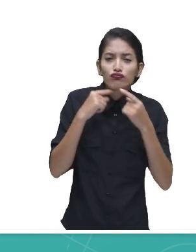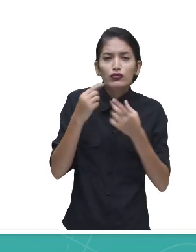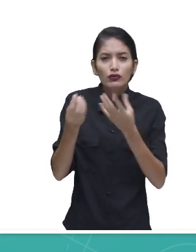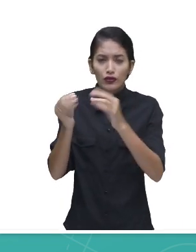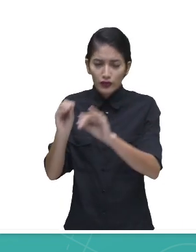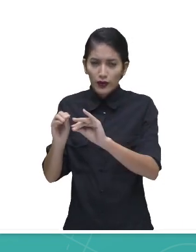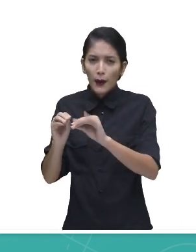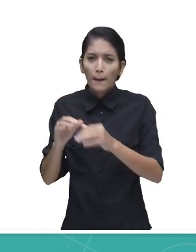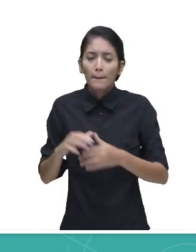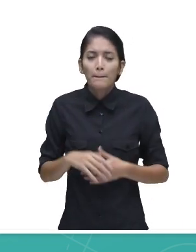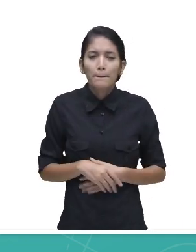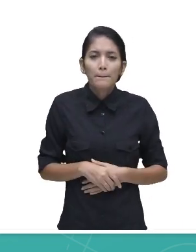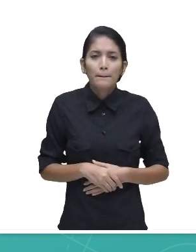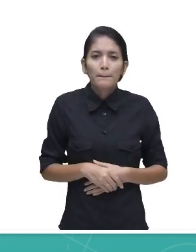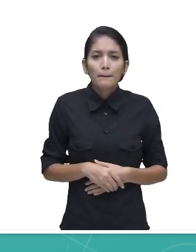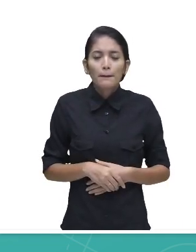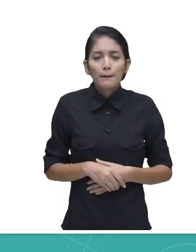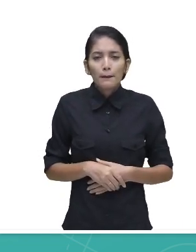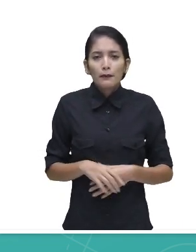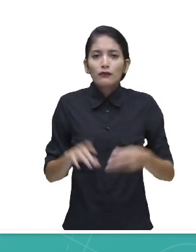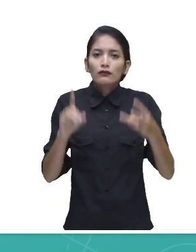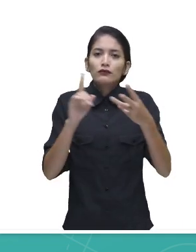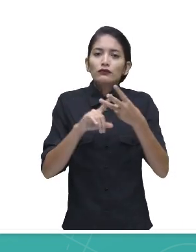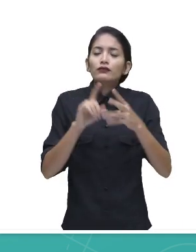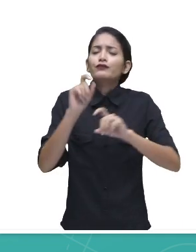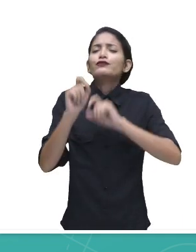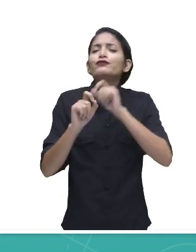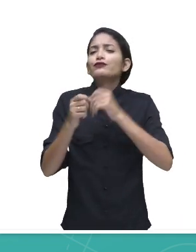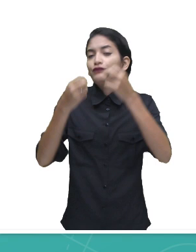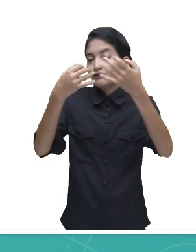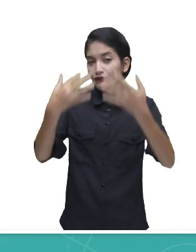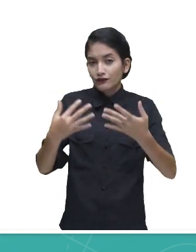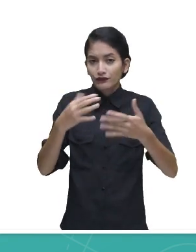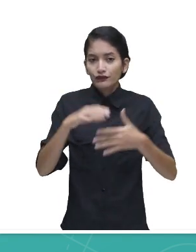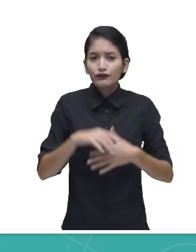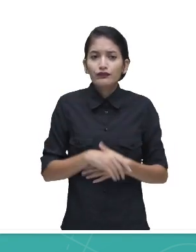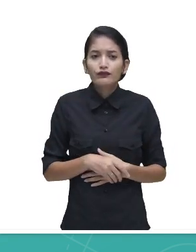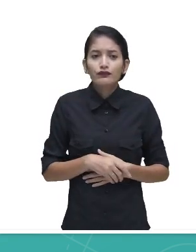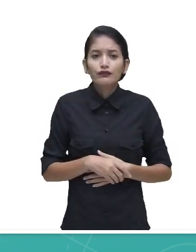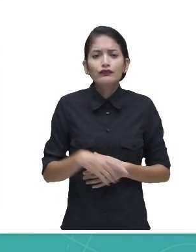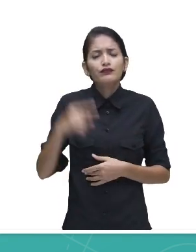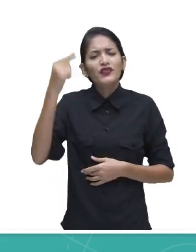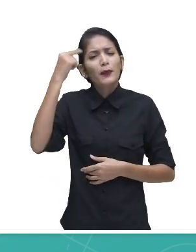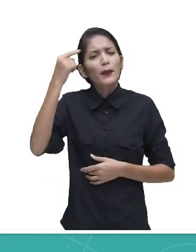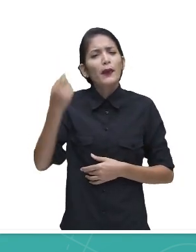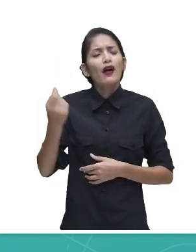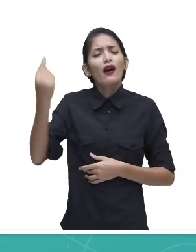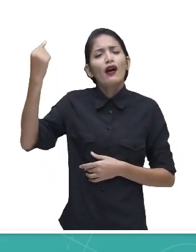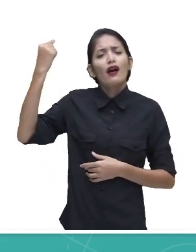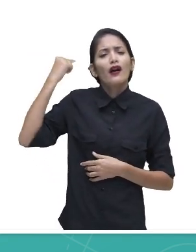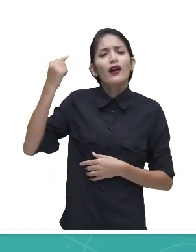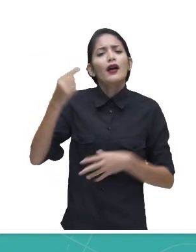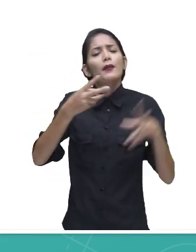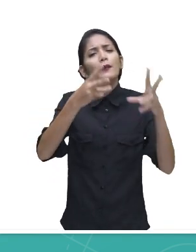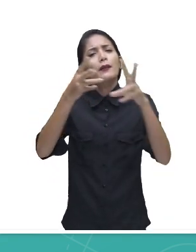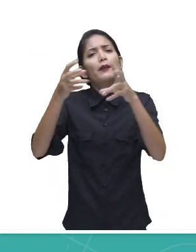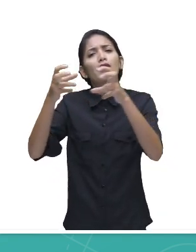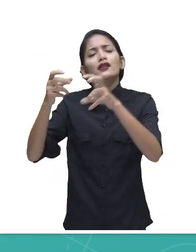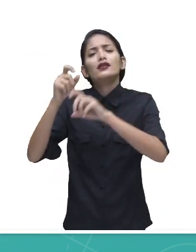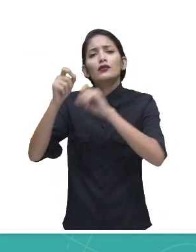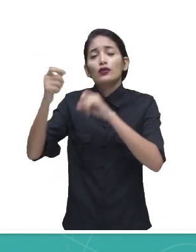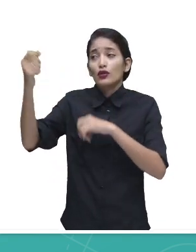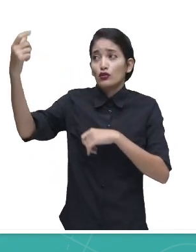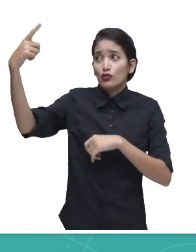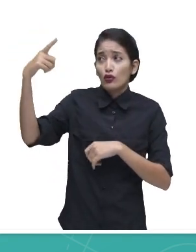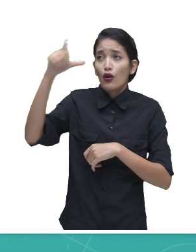colocaram aí? Vamos ver. Na questão 3 diz o seguinte: os pensadores da antiguidade observavam o